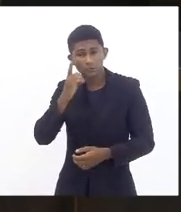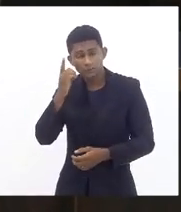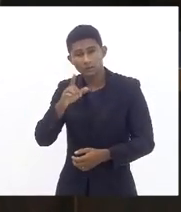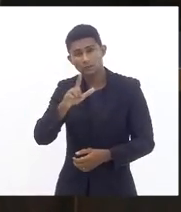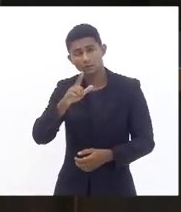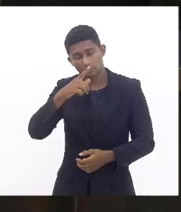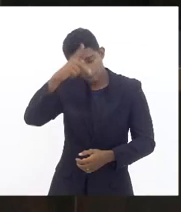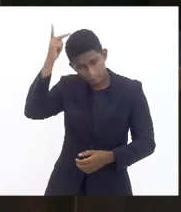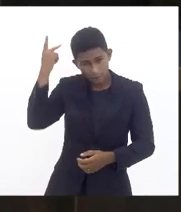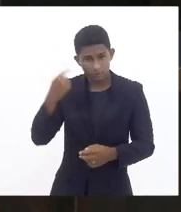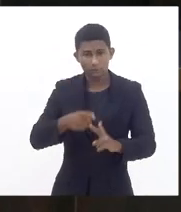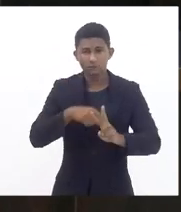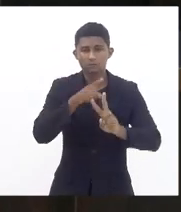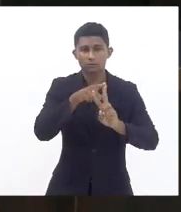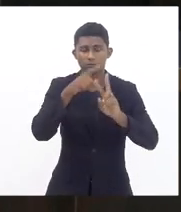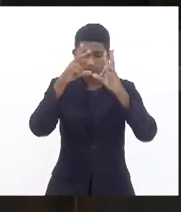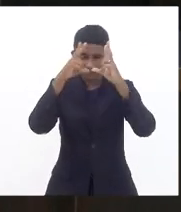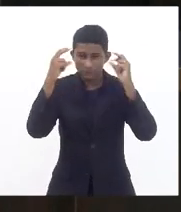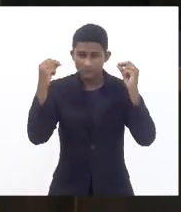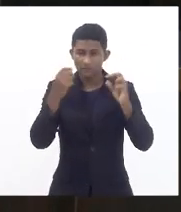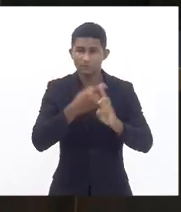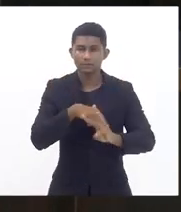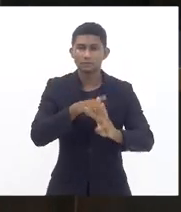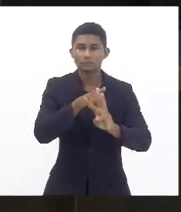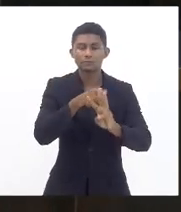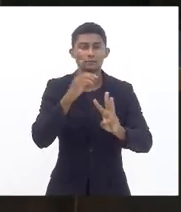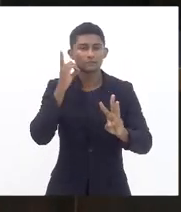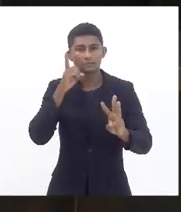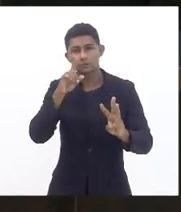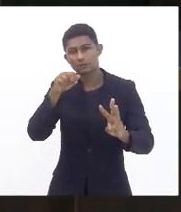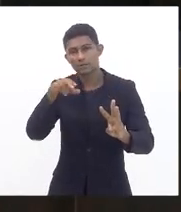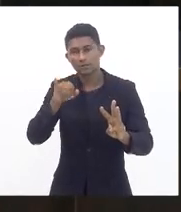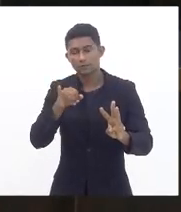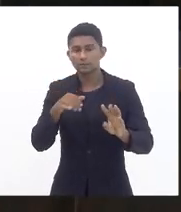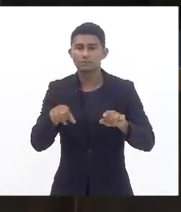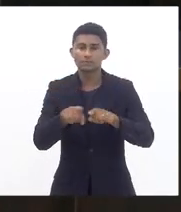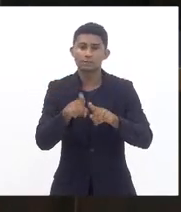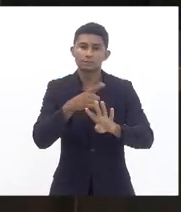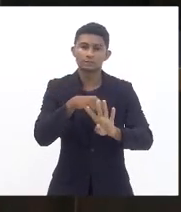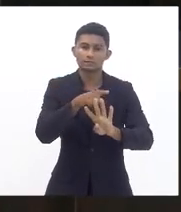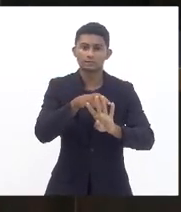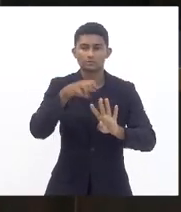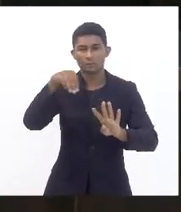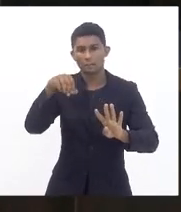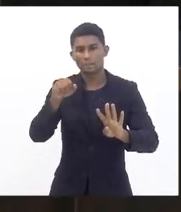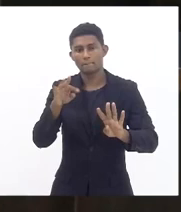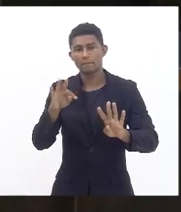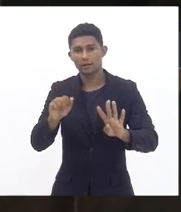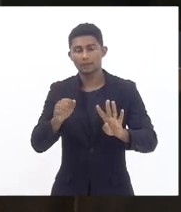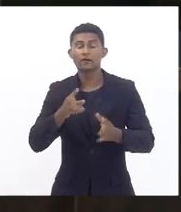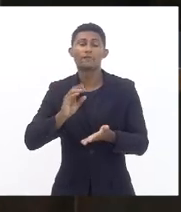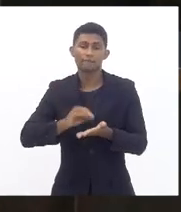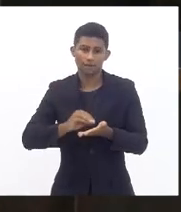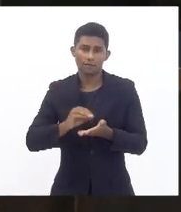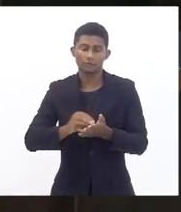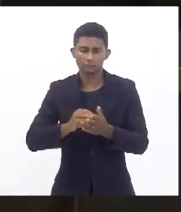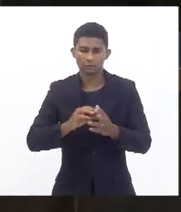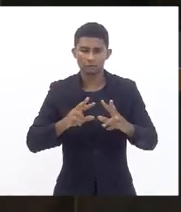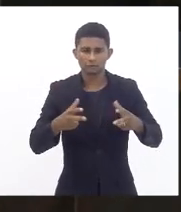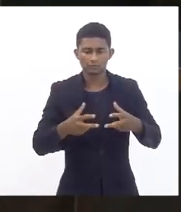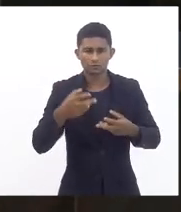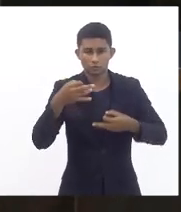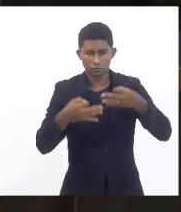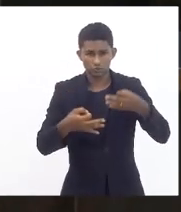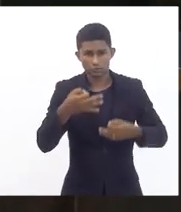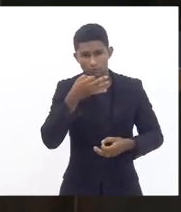Paulo, enfermeira Rejane, deputada Dani Monteiro, deputada Marta Rocha. pendendo de pareceres das Comissões de Constituição e